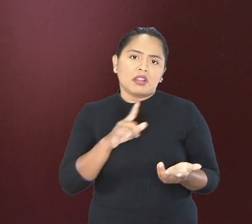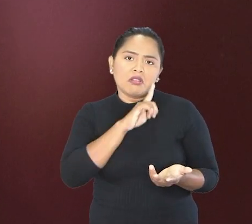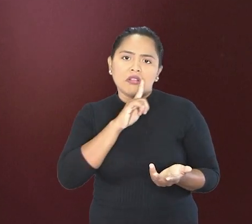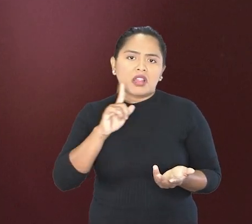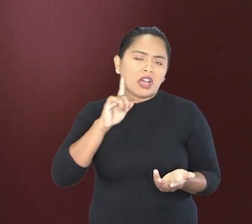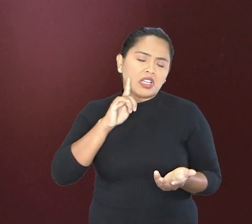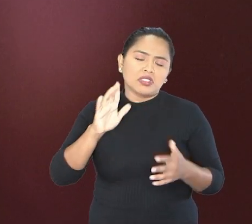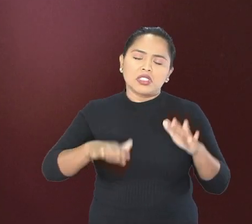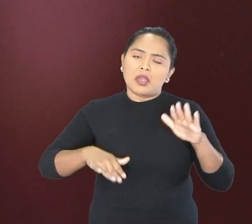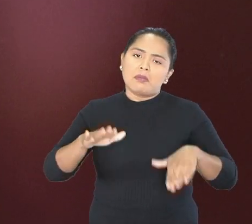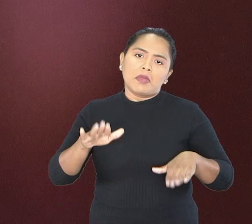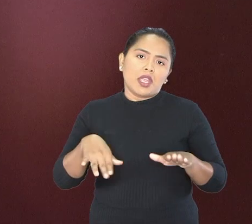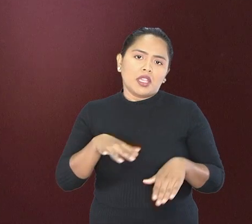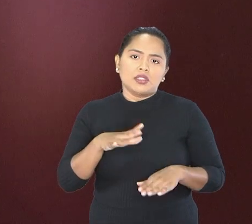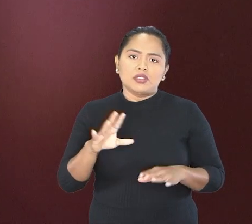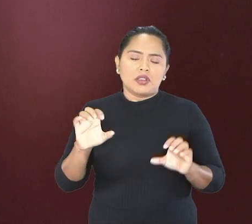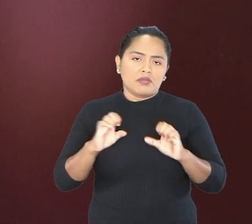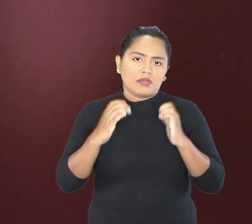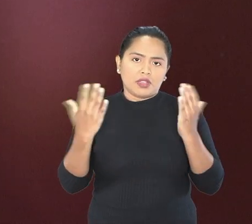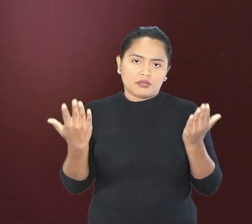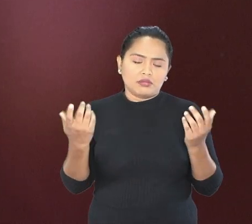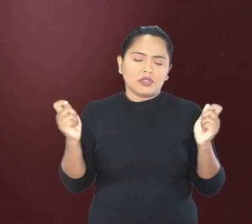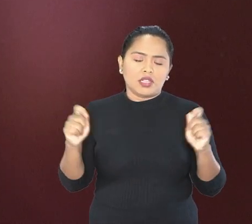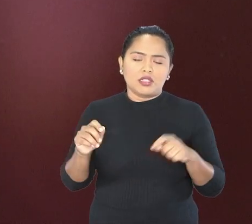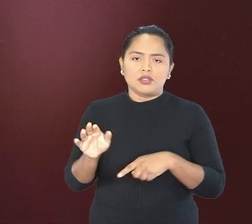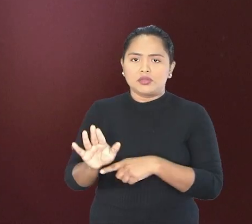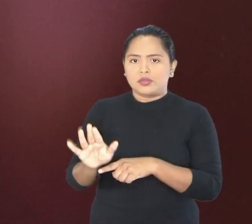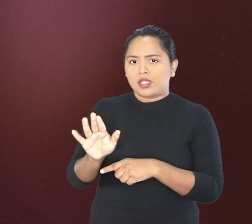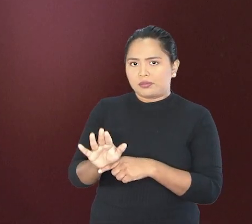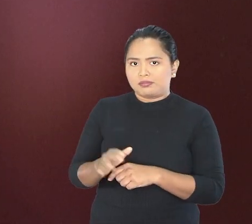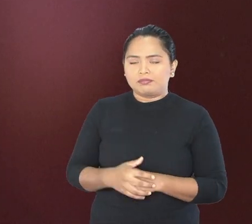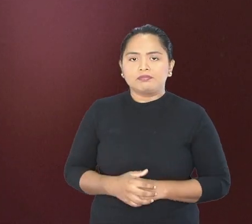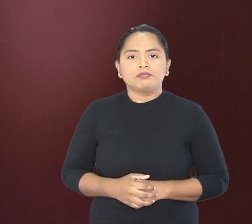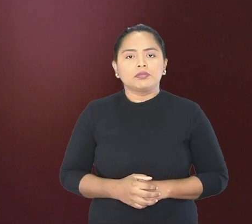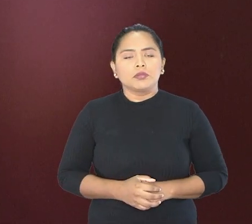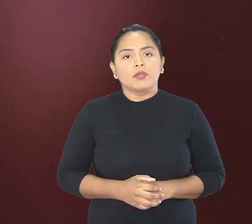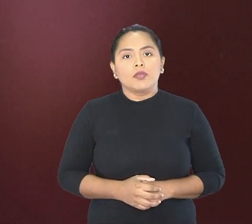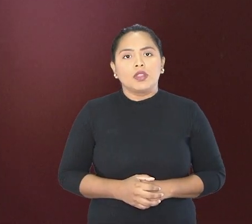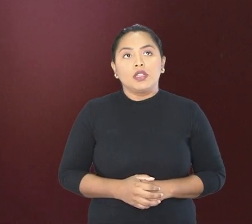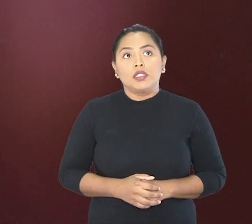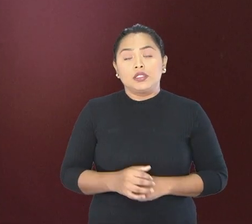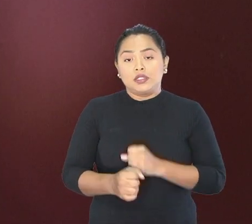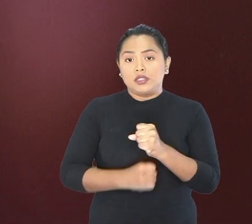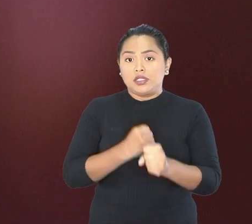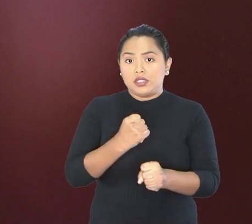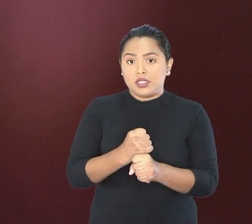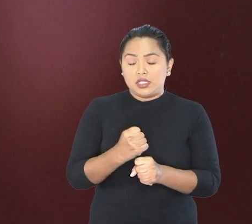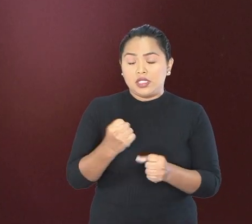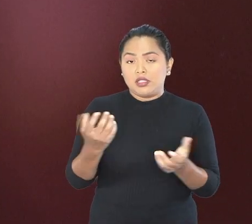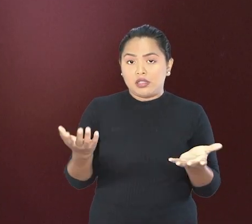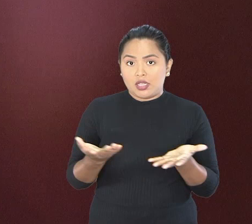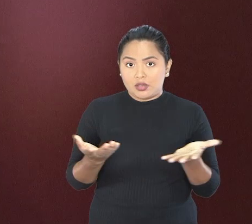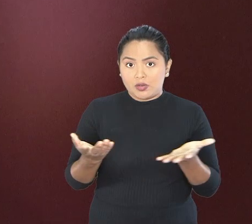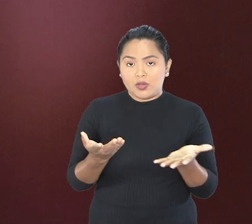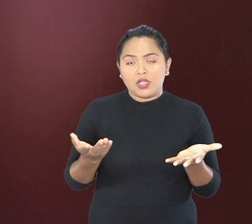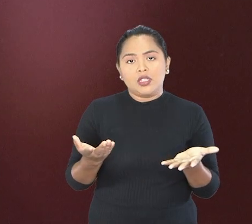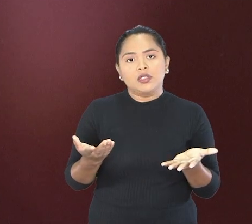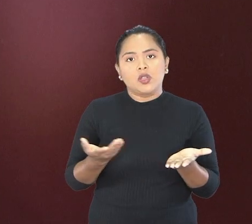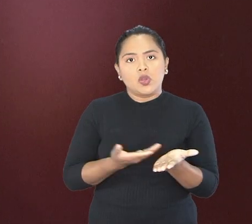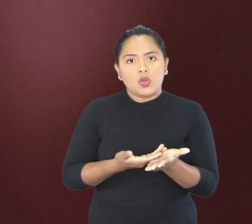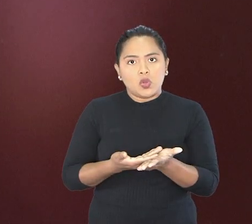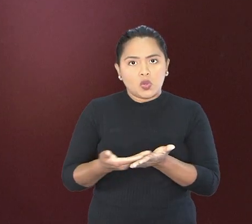tipo de evento, então às vezes a gente consegue auxiliar também nesse sentido. E só esse ano que a gente começou a impulsionar muito